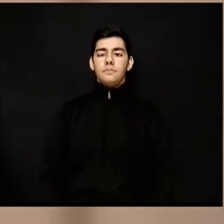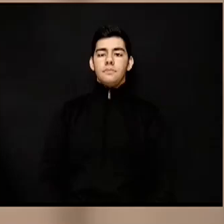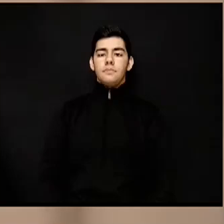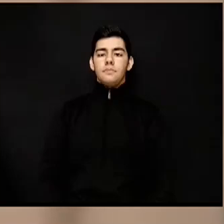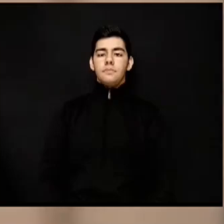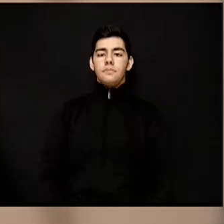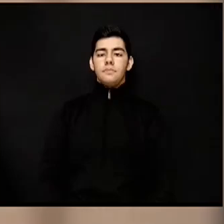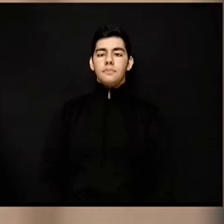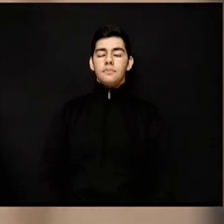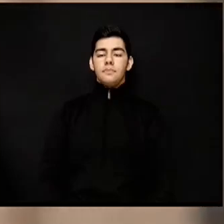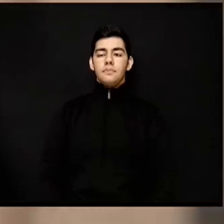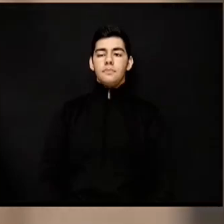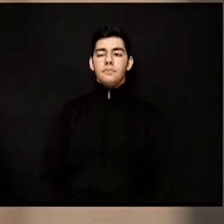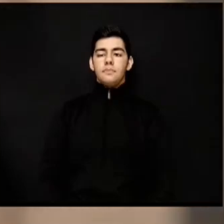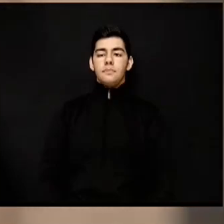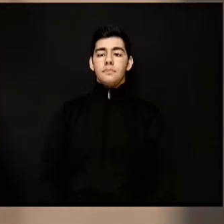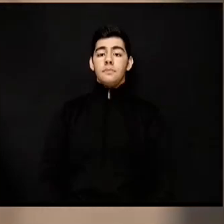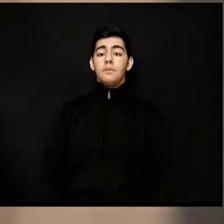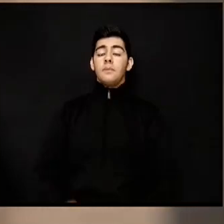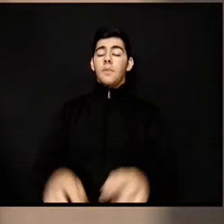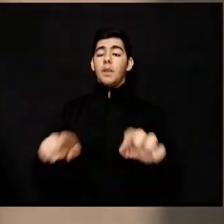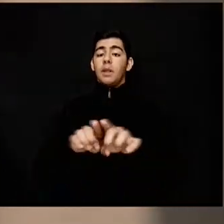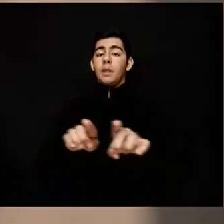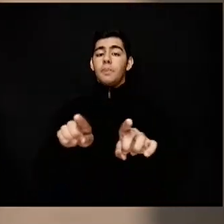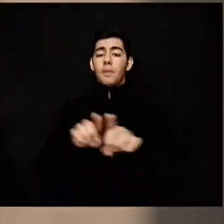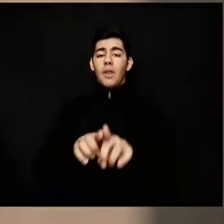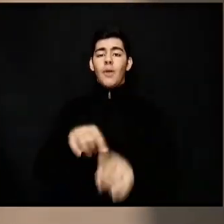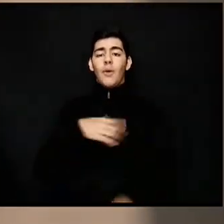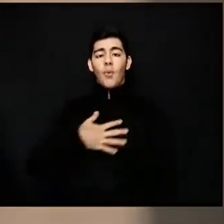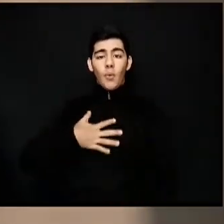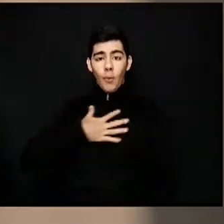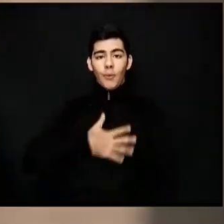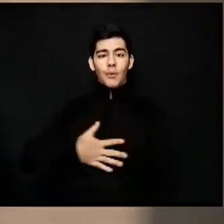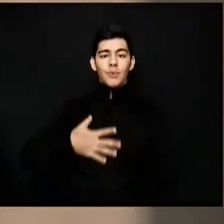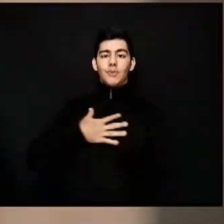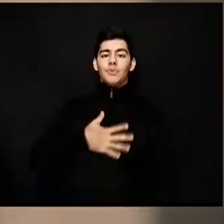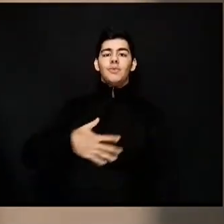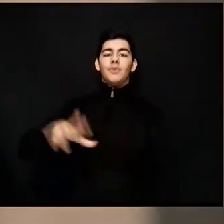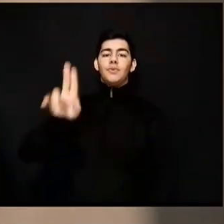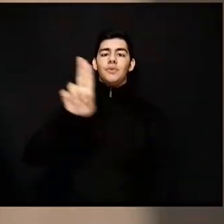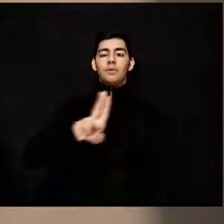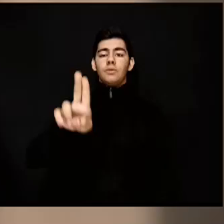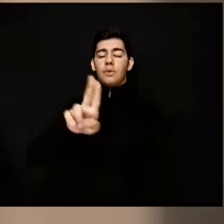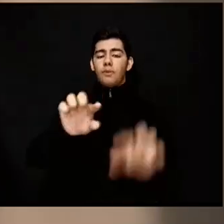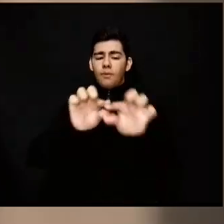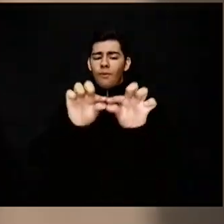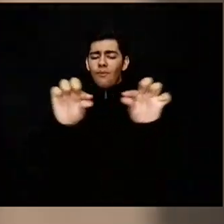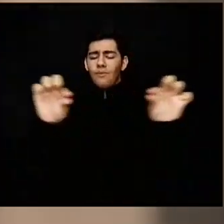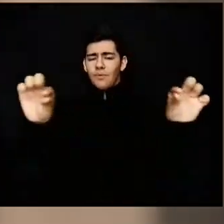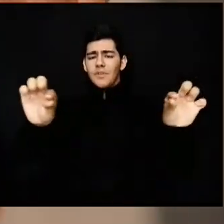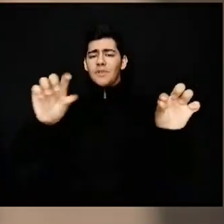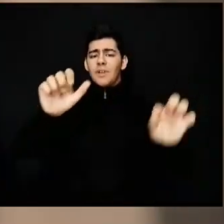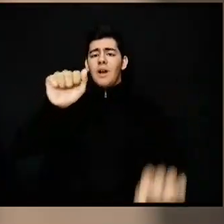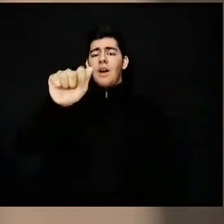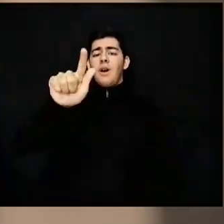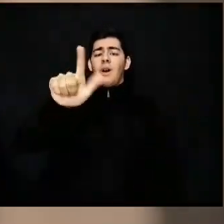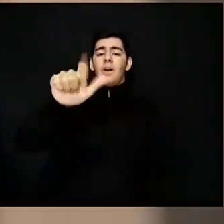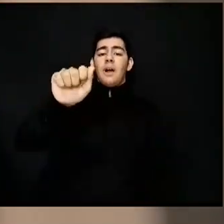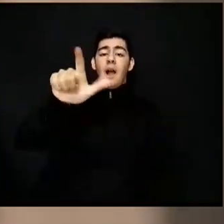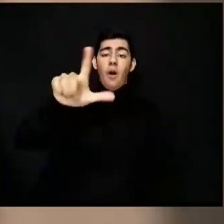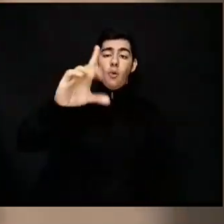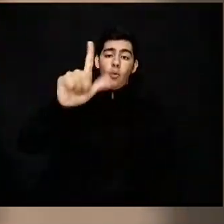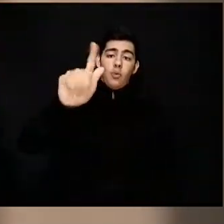E eu prefiro também utilizar o fio de algodão, porque ele escorrega